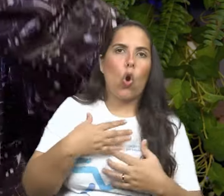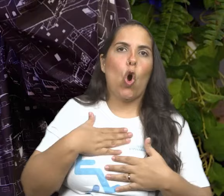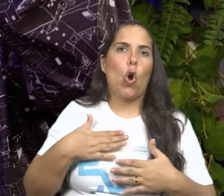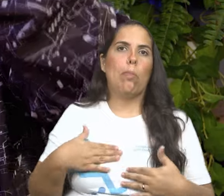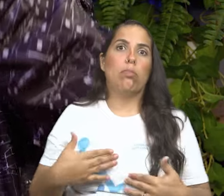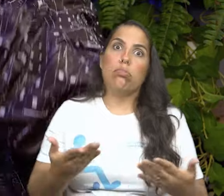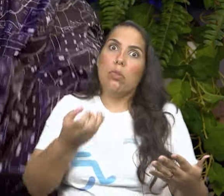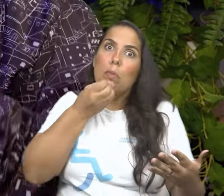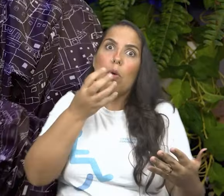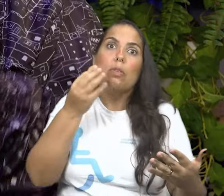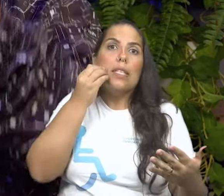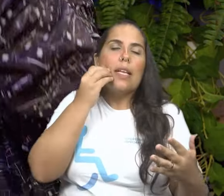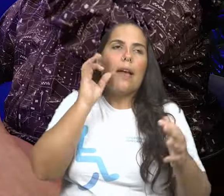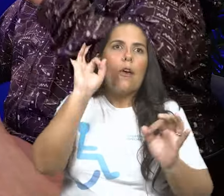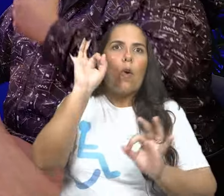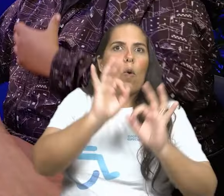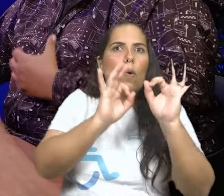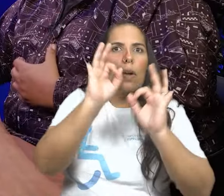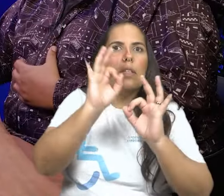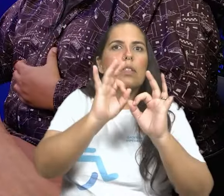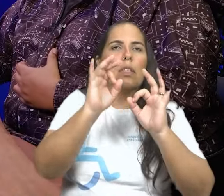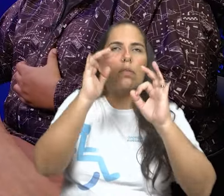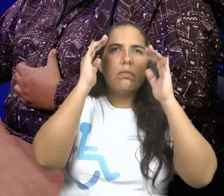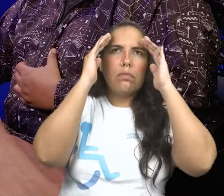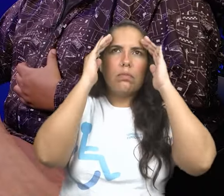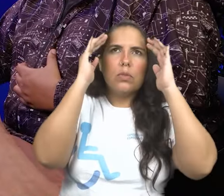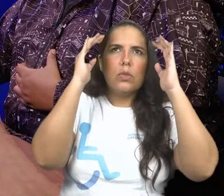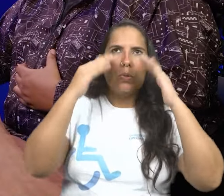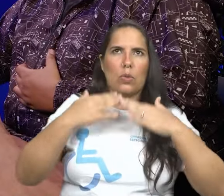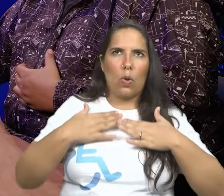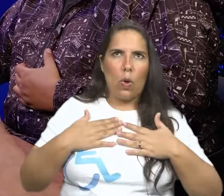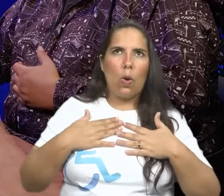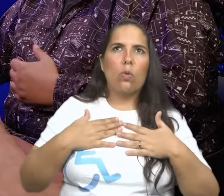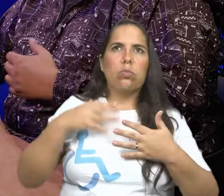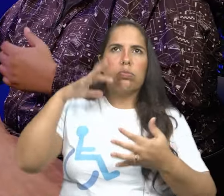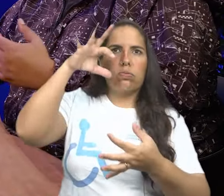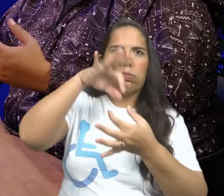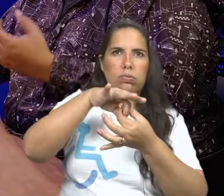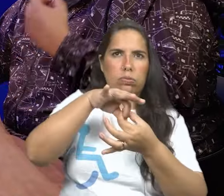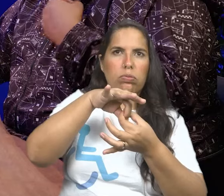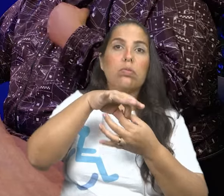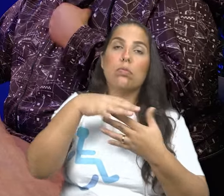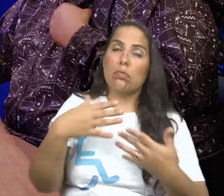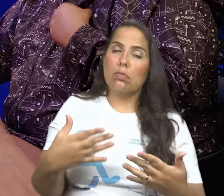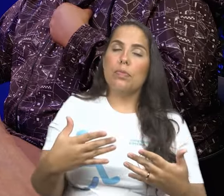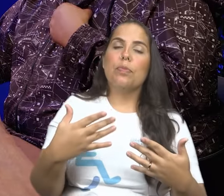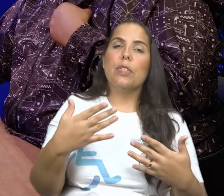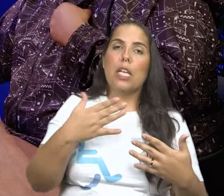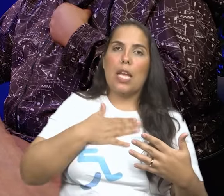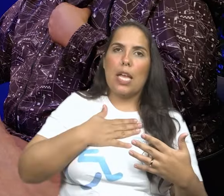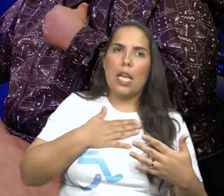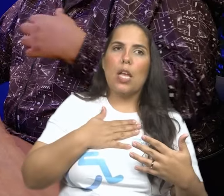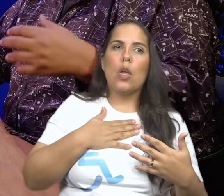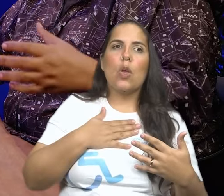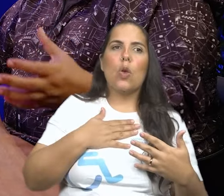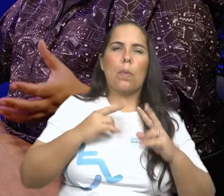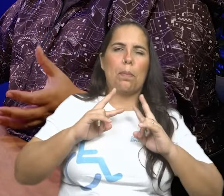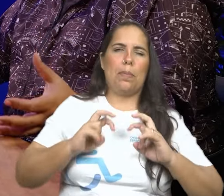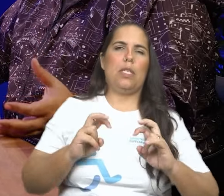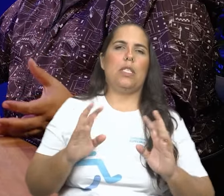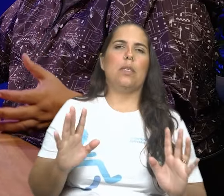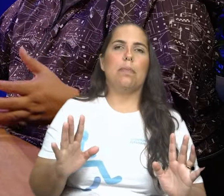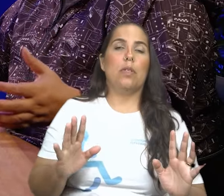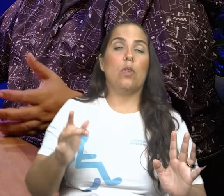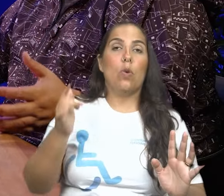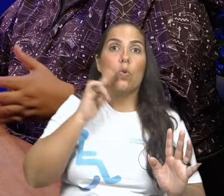muito bom você tentar alinhar seu pensamento com o seu físico né É É uma coisa que eu que eu me me percebi eu